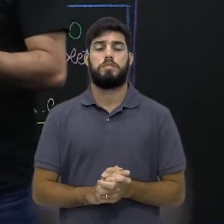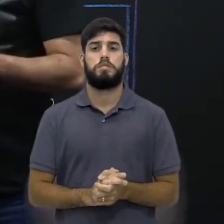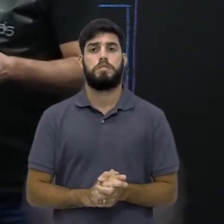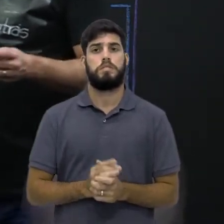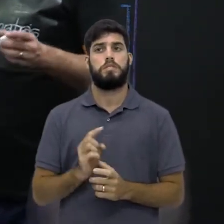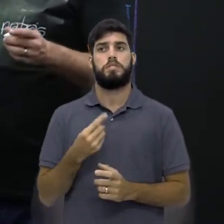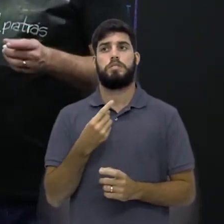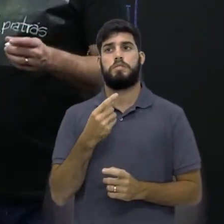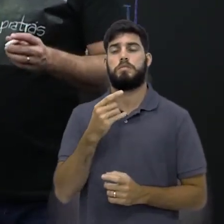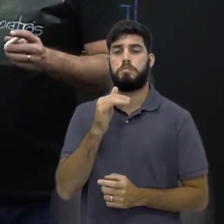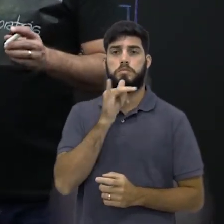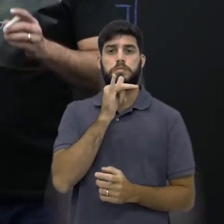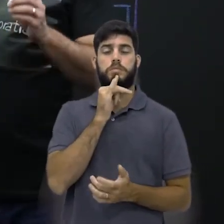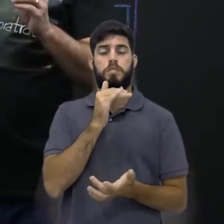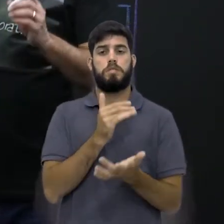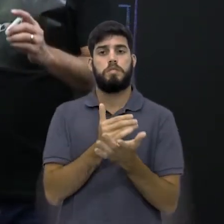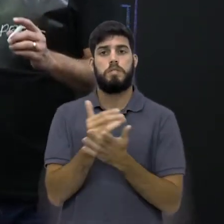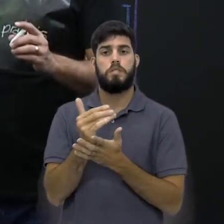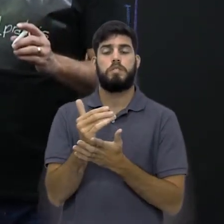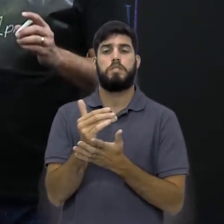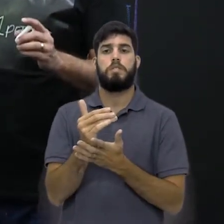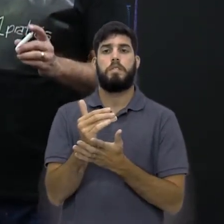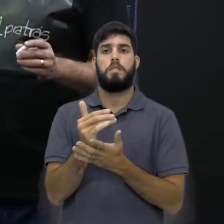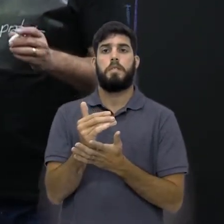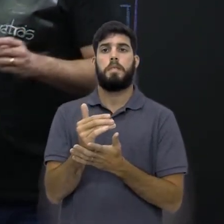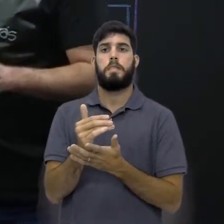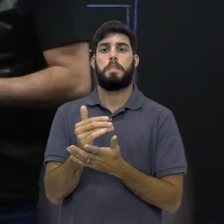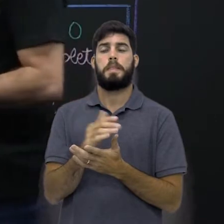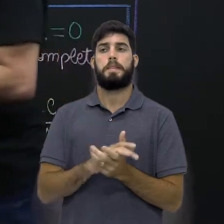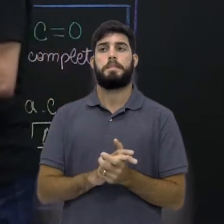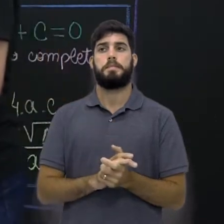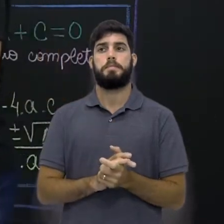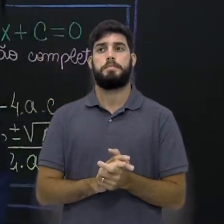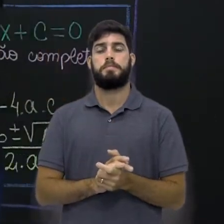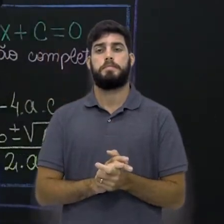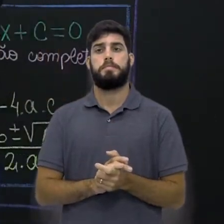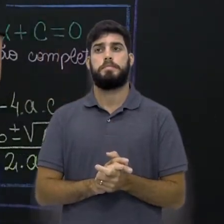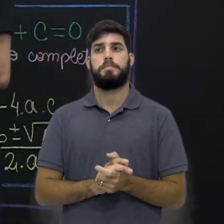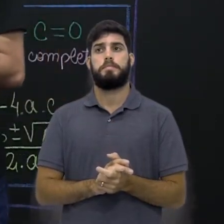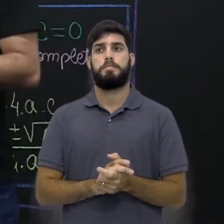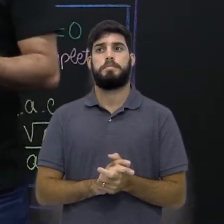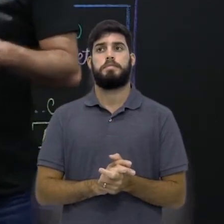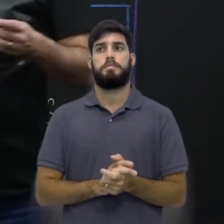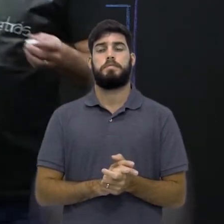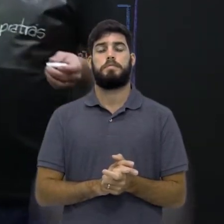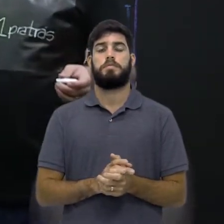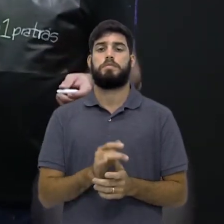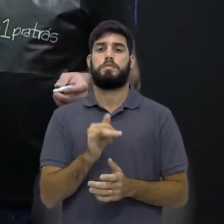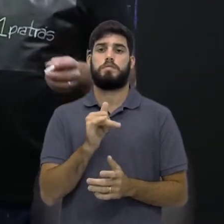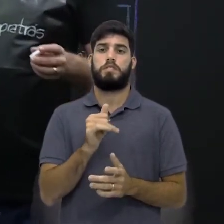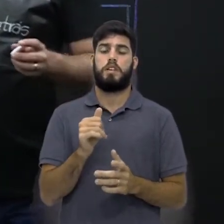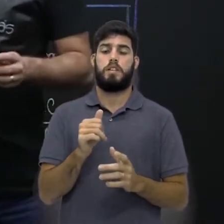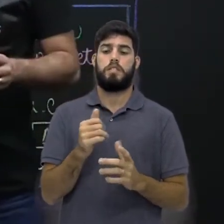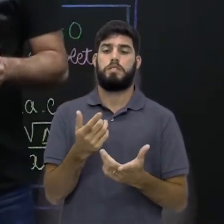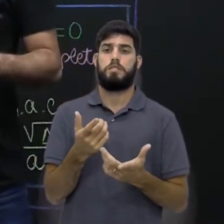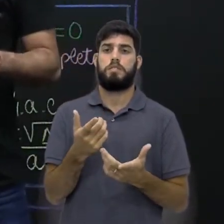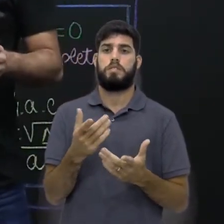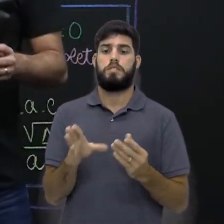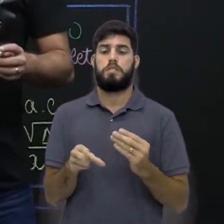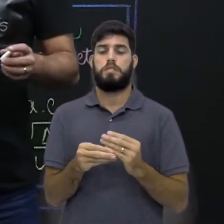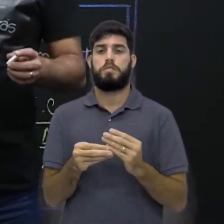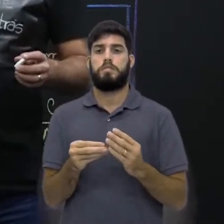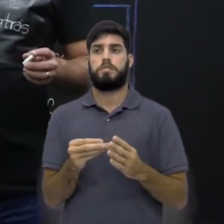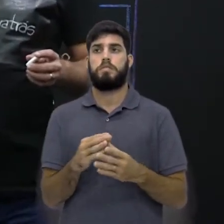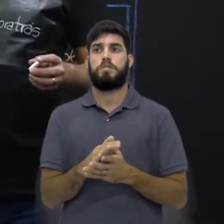aqui inicialmente de equações incompletas, tá bom? E aí, para que elas sejam classificadas em incompletas, eu tenho